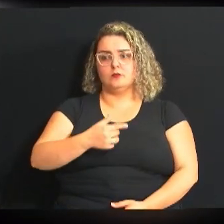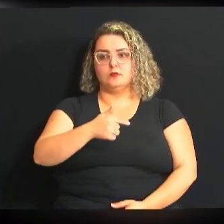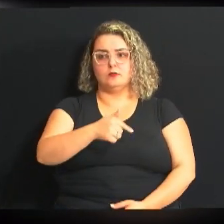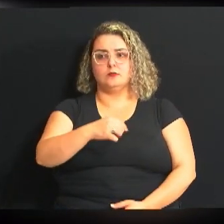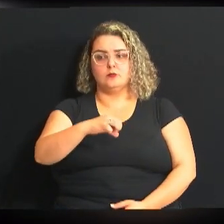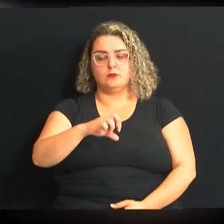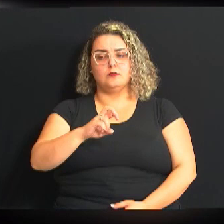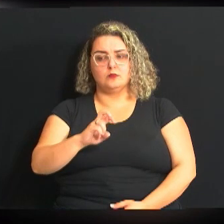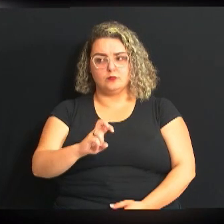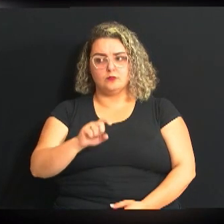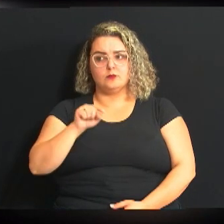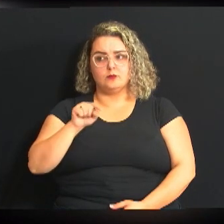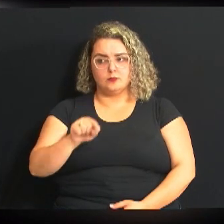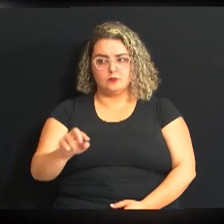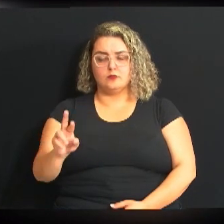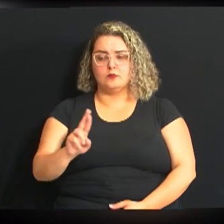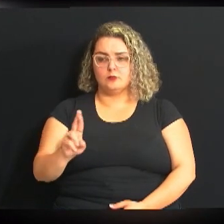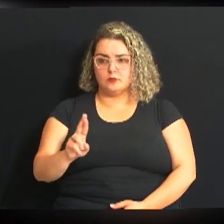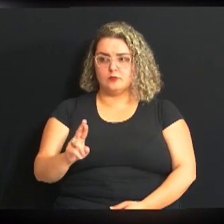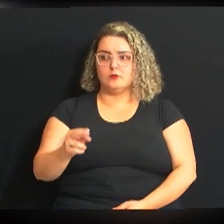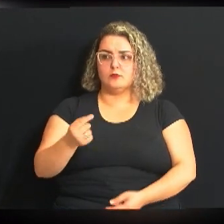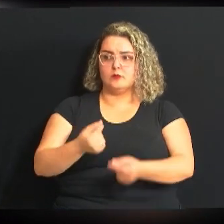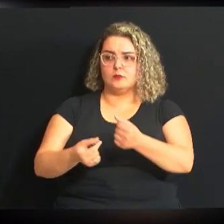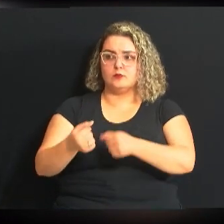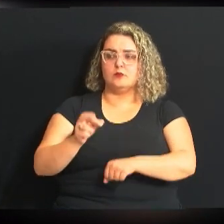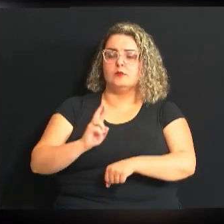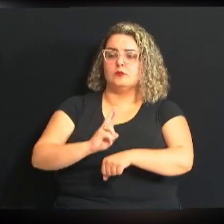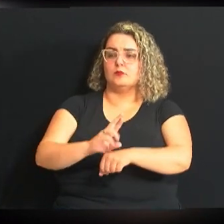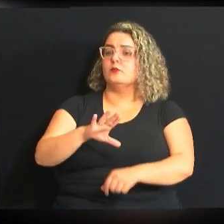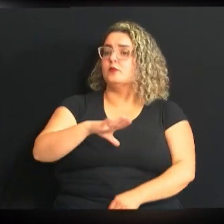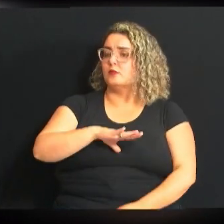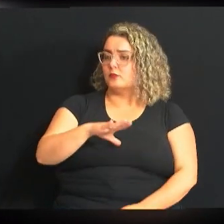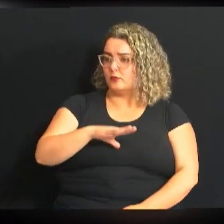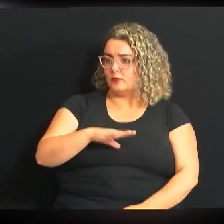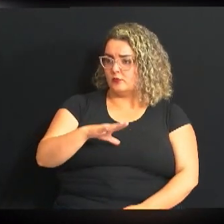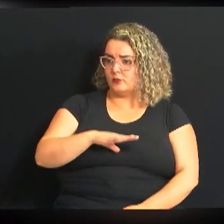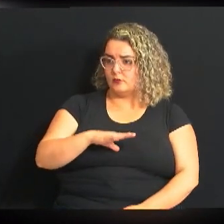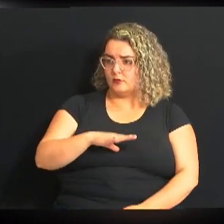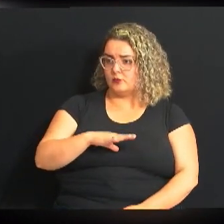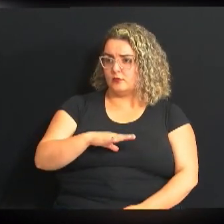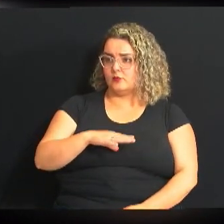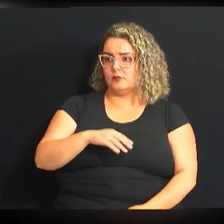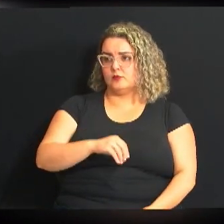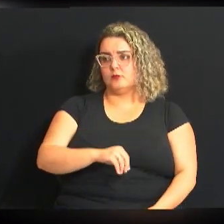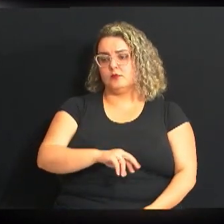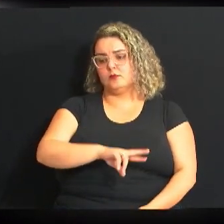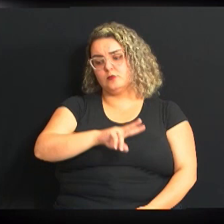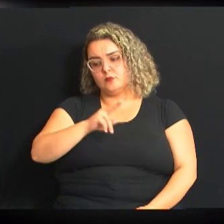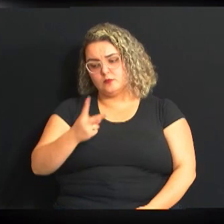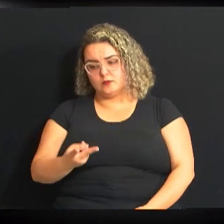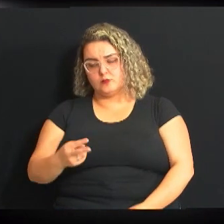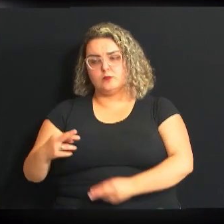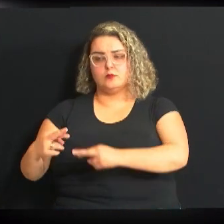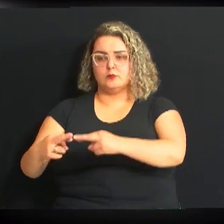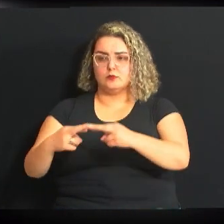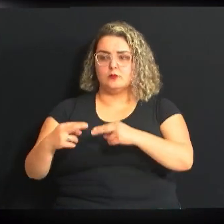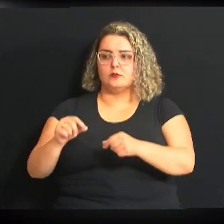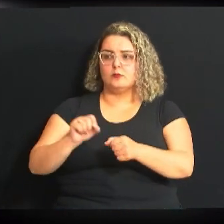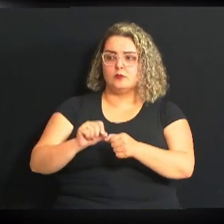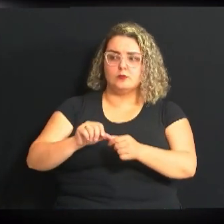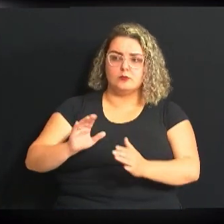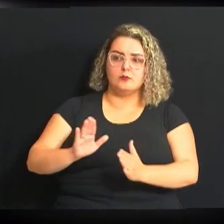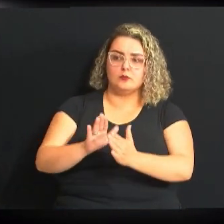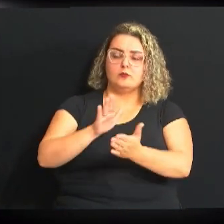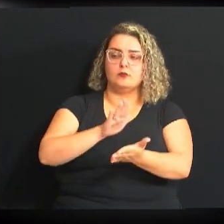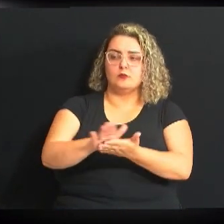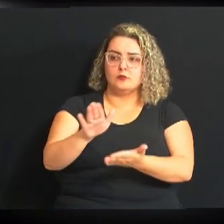2.795.000 reais são recursos que o município transferiu para a rede para fazer frente às despesas